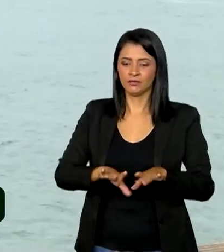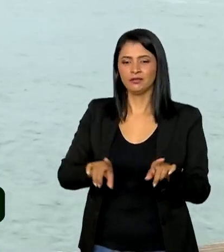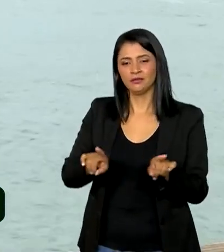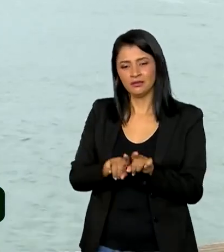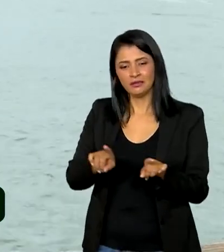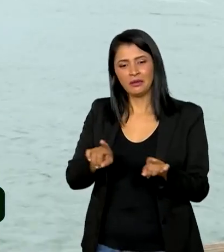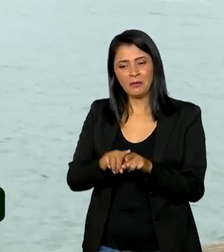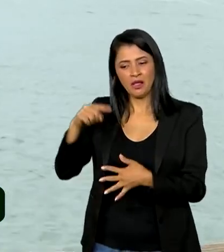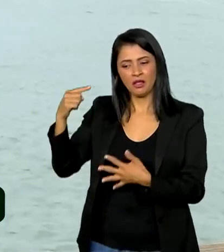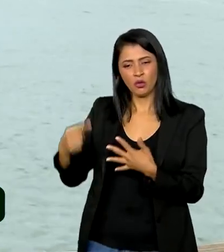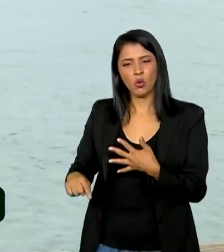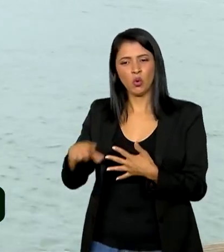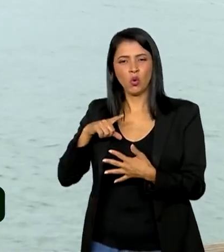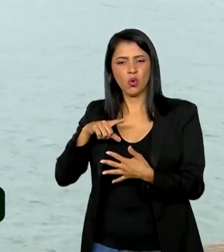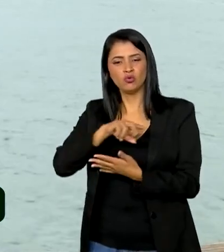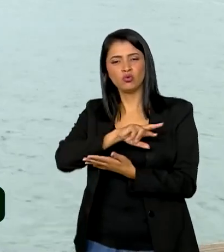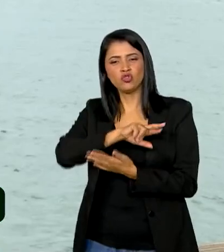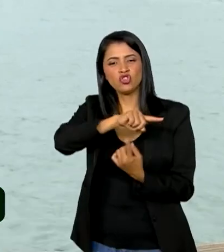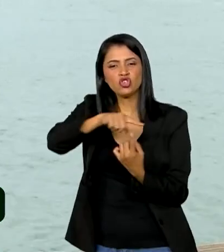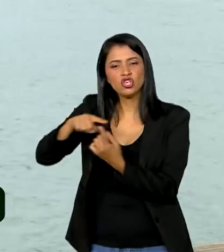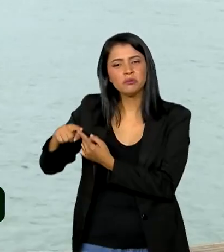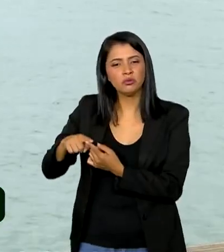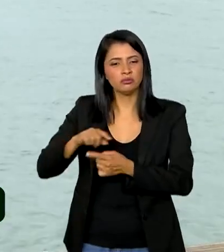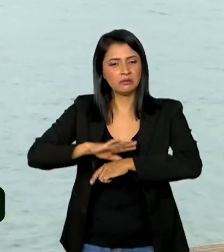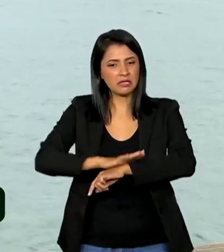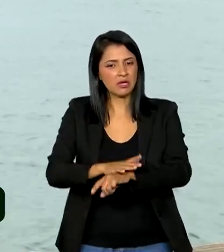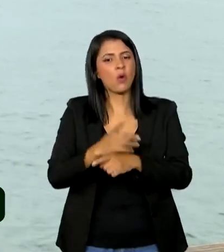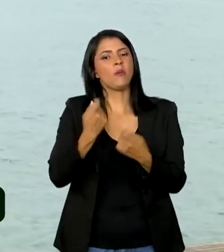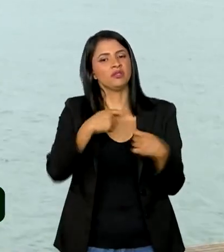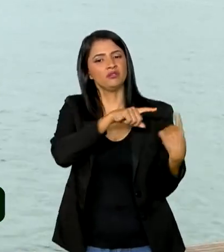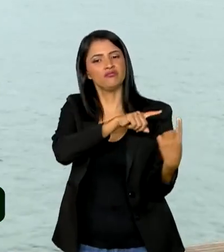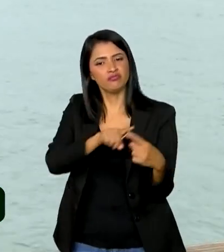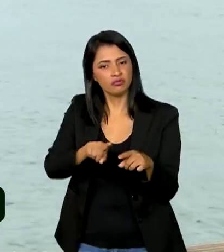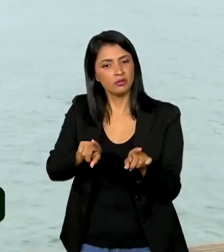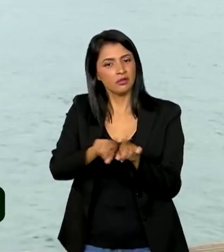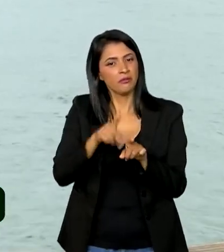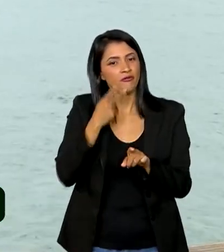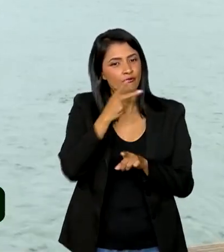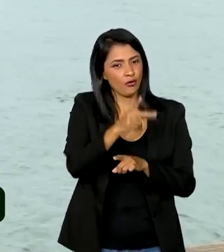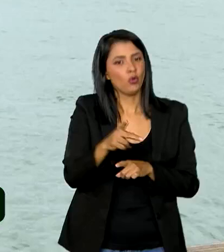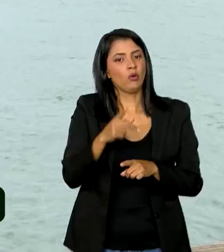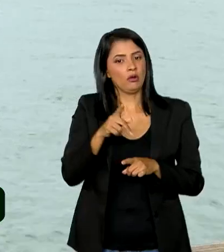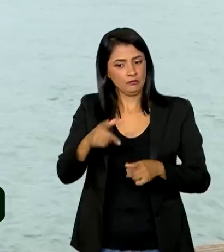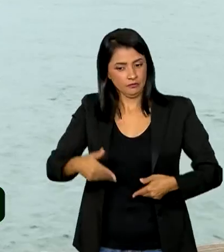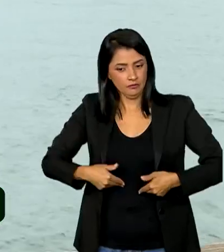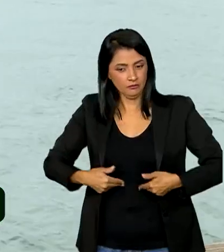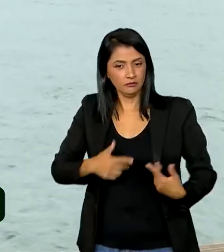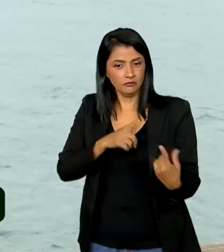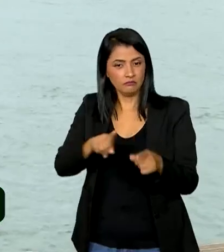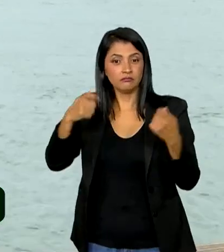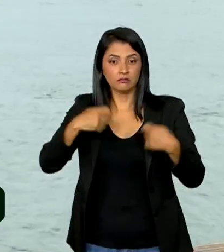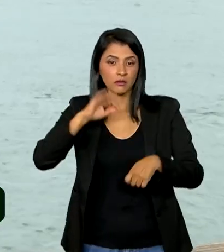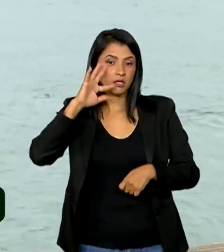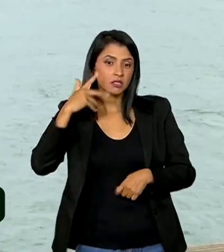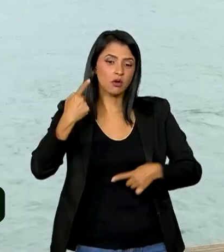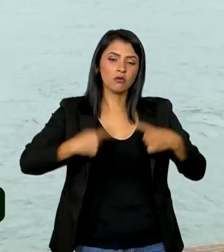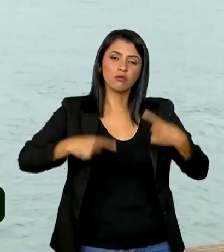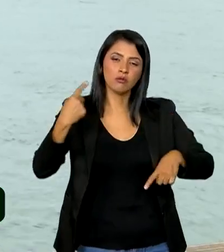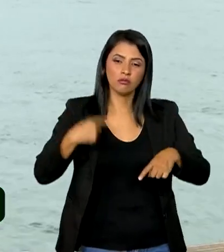enfrente todas as formas de discriminação. Ele voltou a afirmar que o combate à fome depende de decisão política